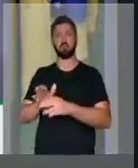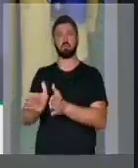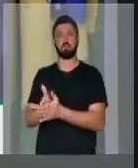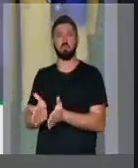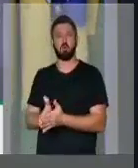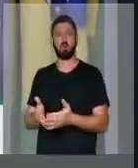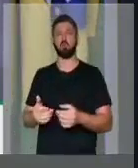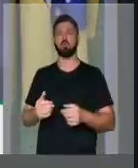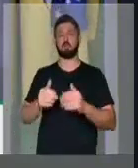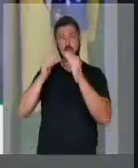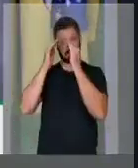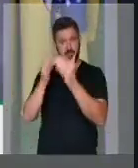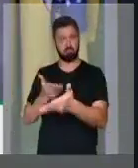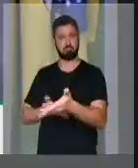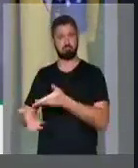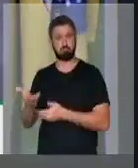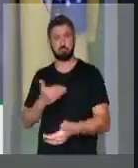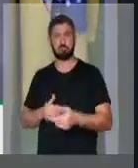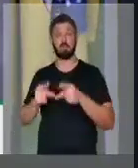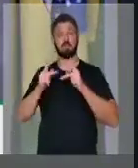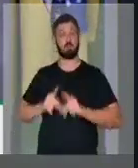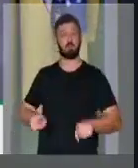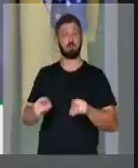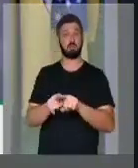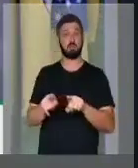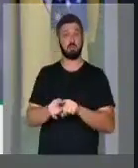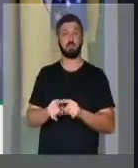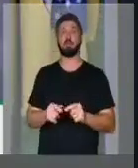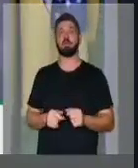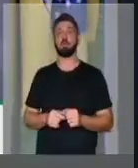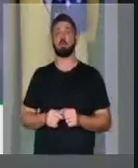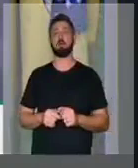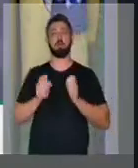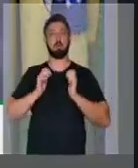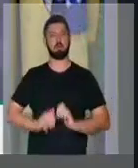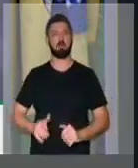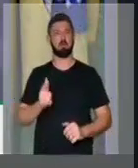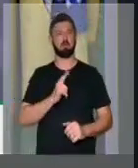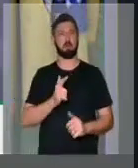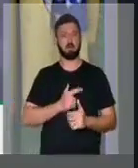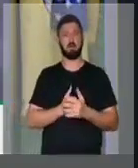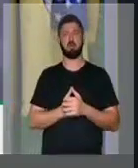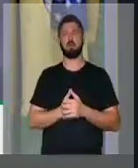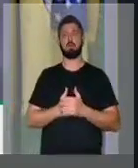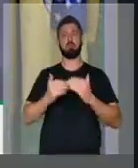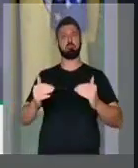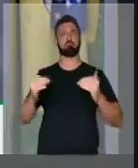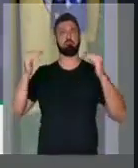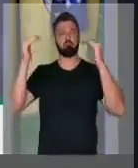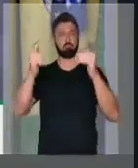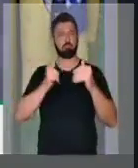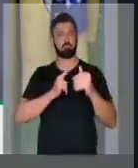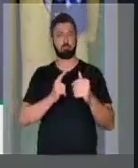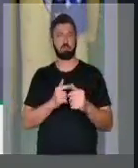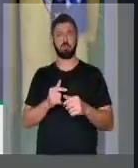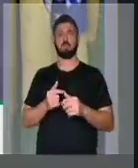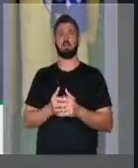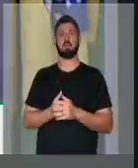e se puseram respeito pela postura ética, postura de grandeza